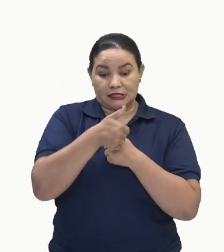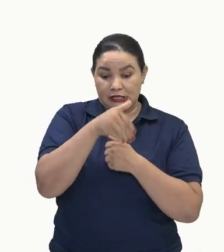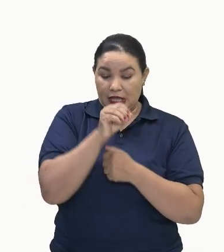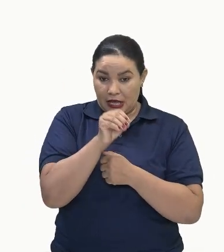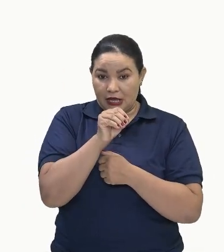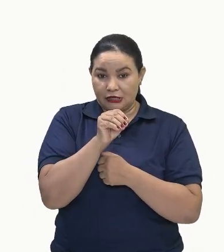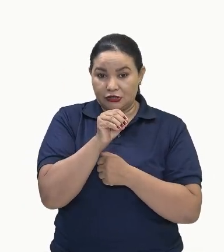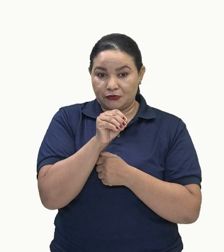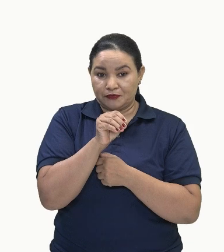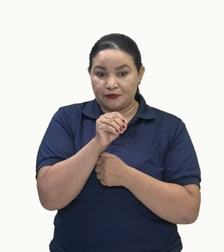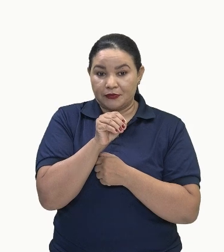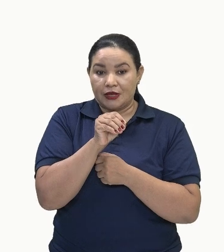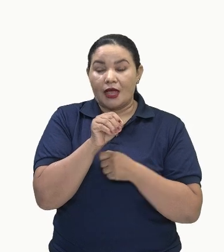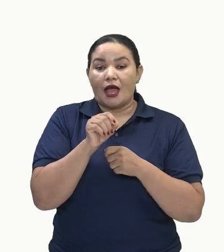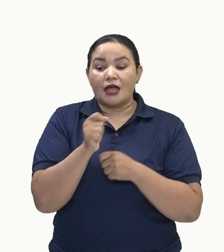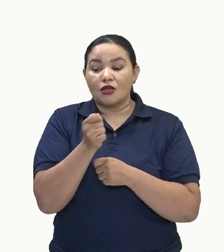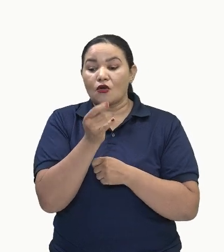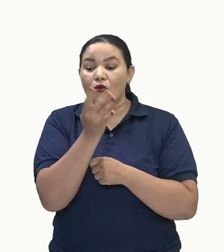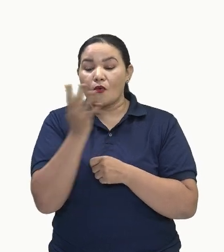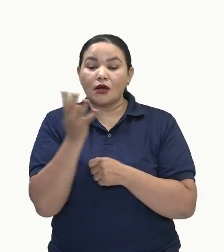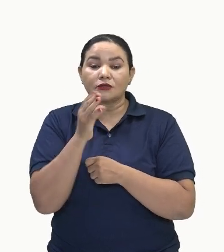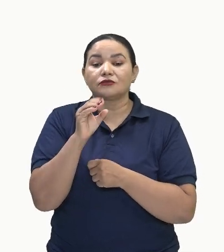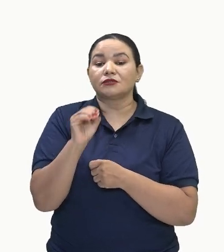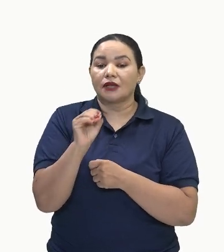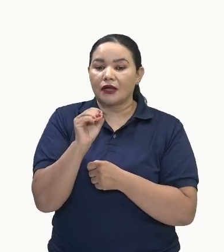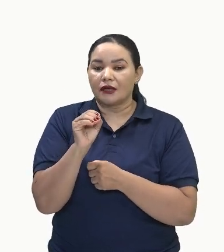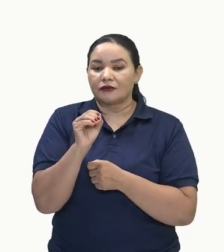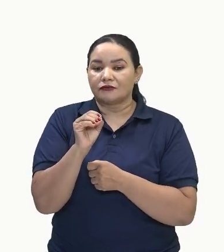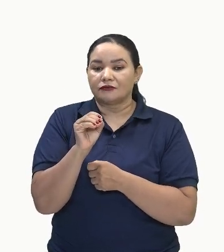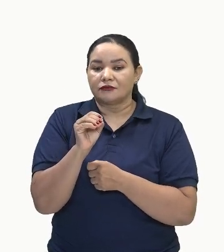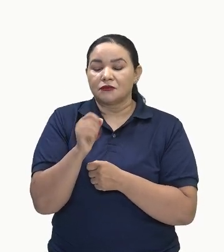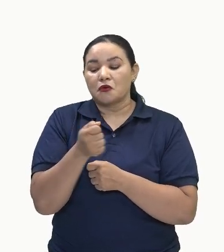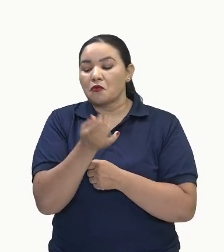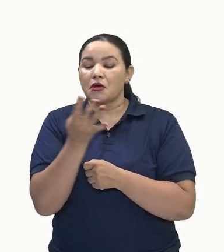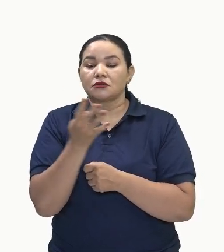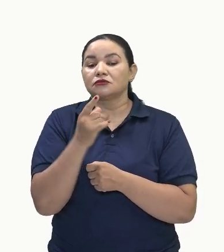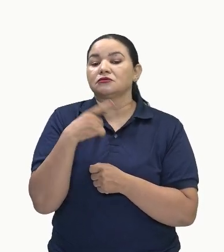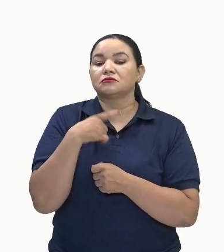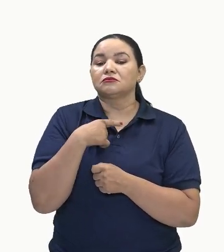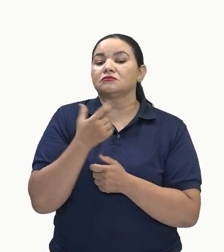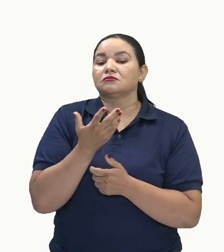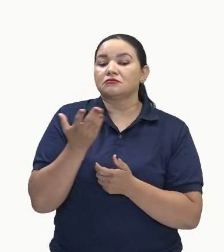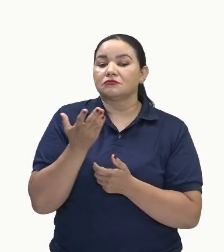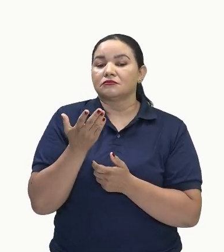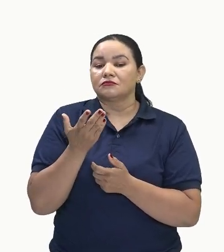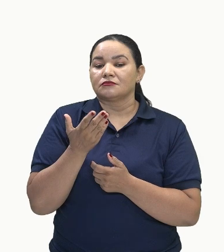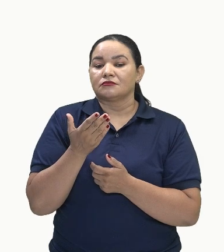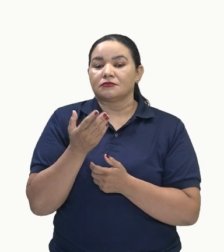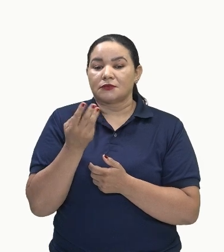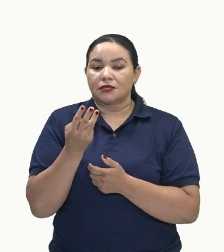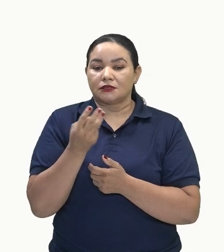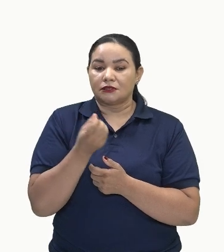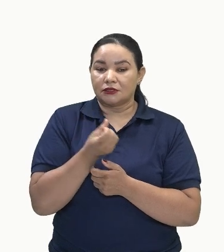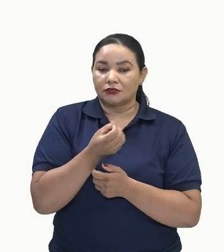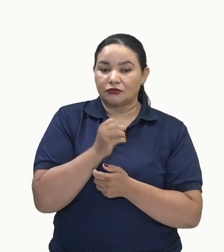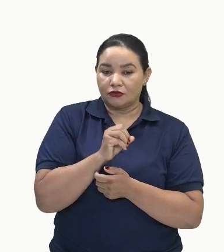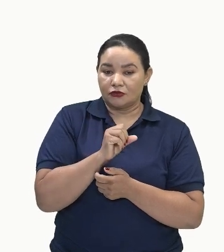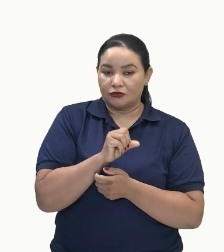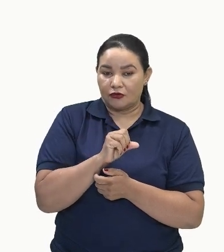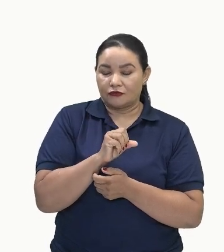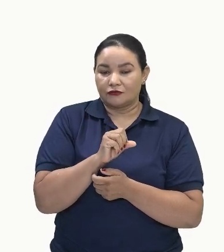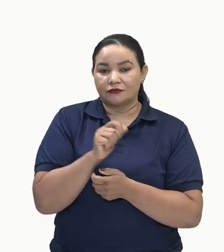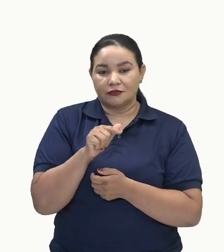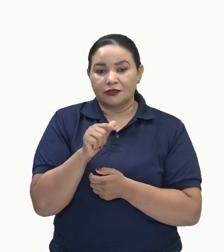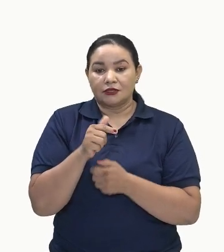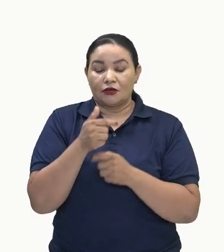conta a quantidade de zeros, certo? Quantos zeros nós temos? Nós temos 3, 6, 9. Então,